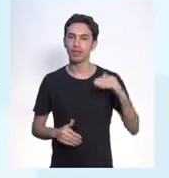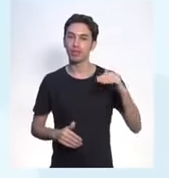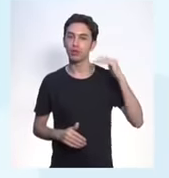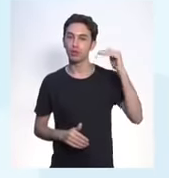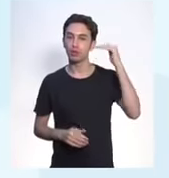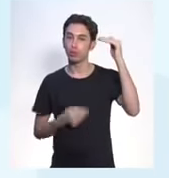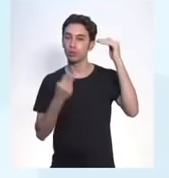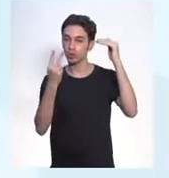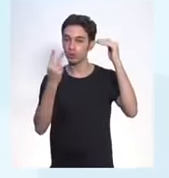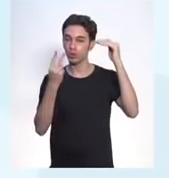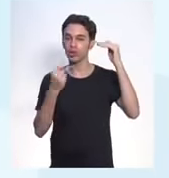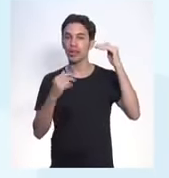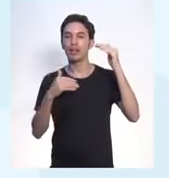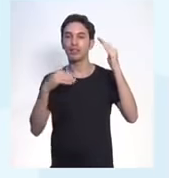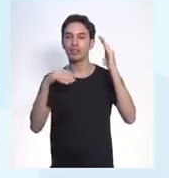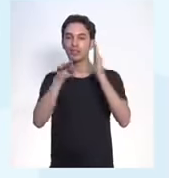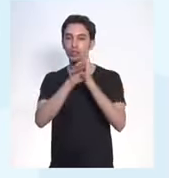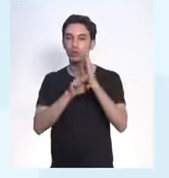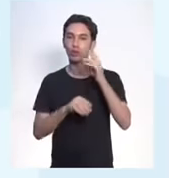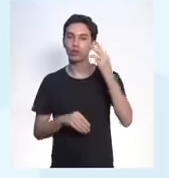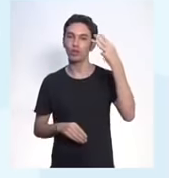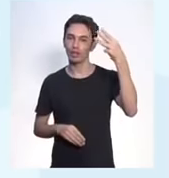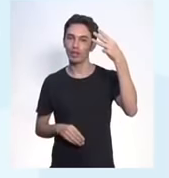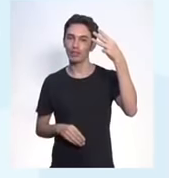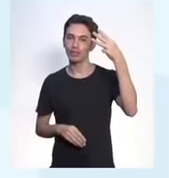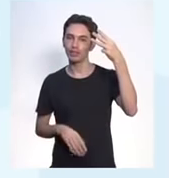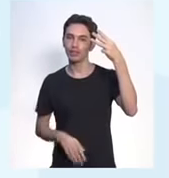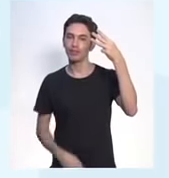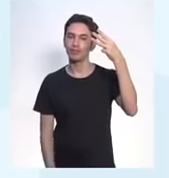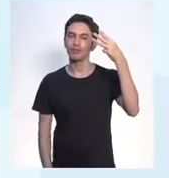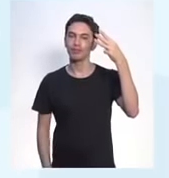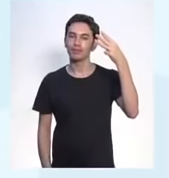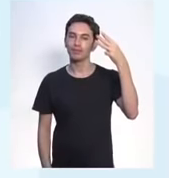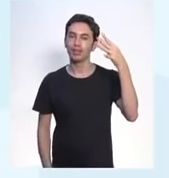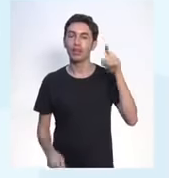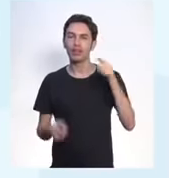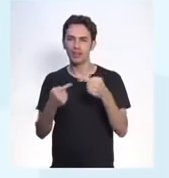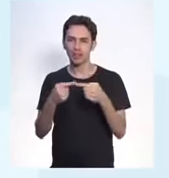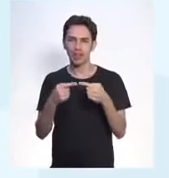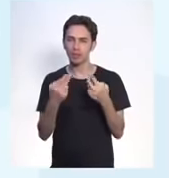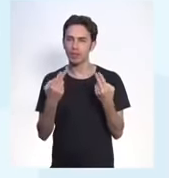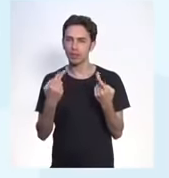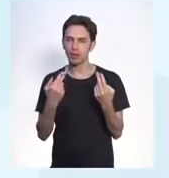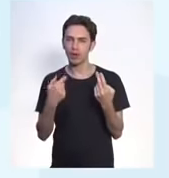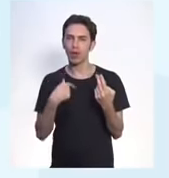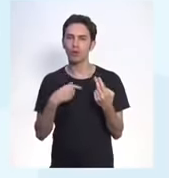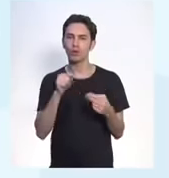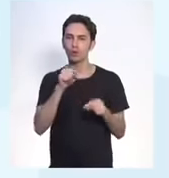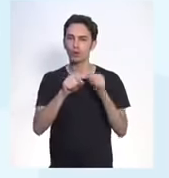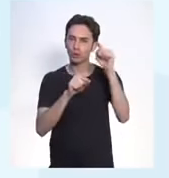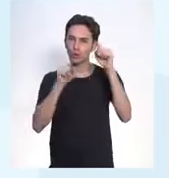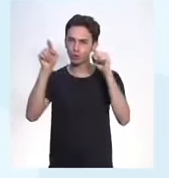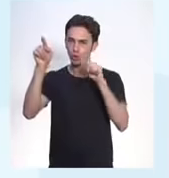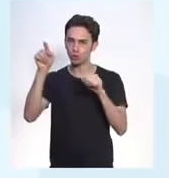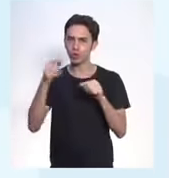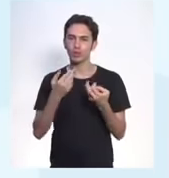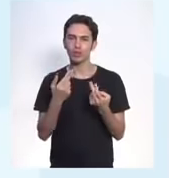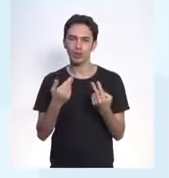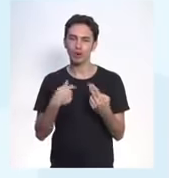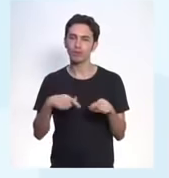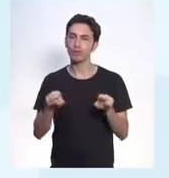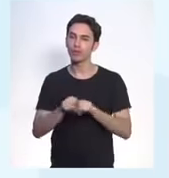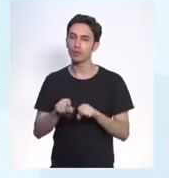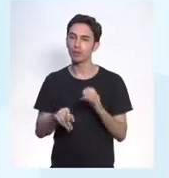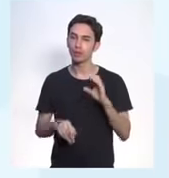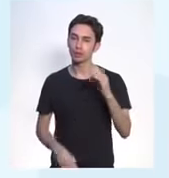dois aqui ó limpar a no três do X tá vendo que eu tô fazendo a mesma operação os pares ordenados né e